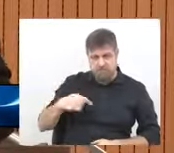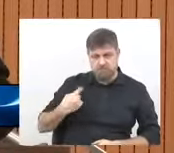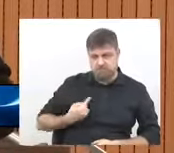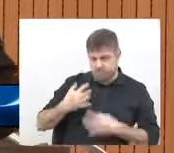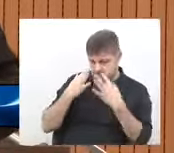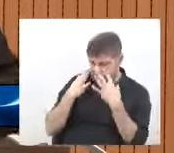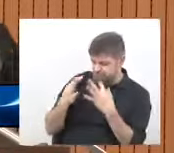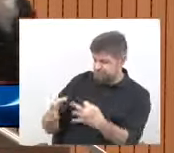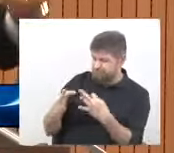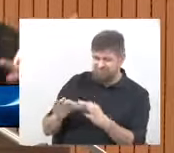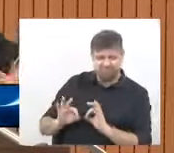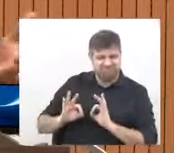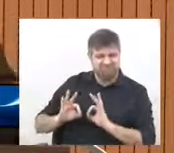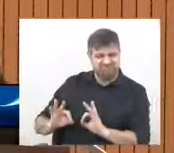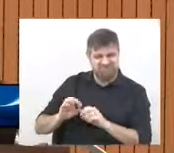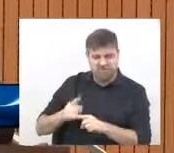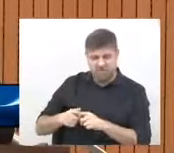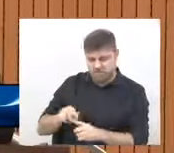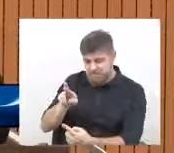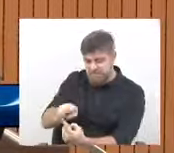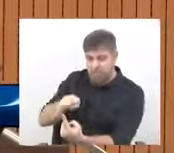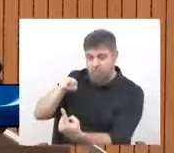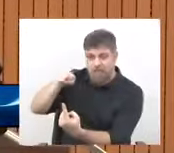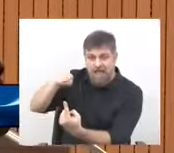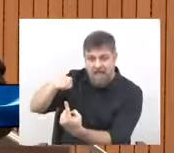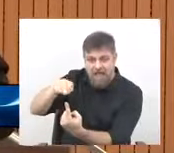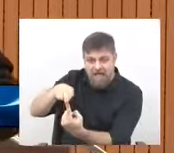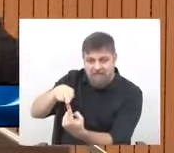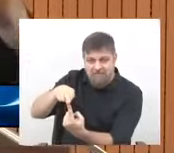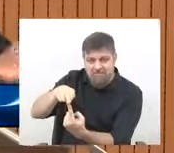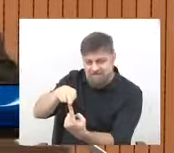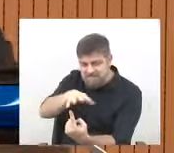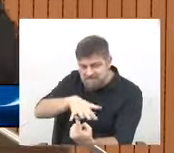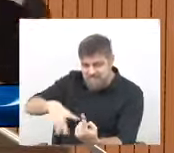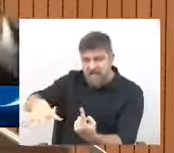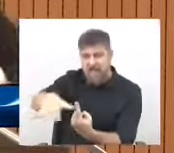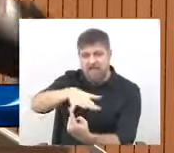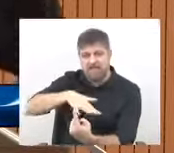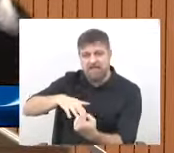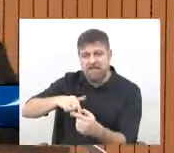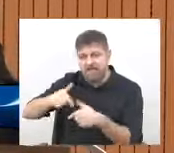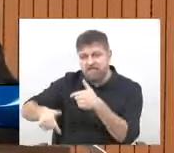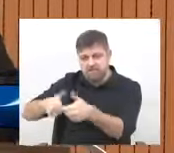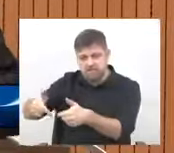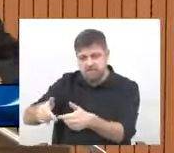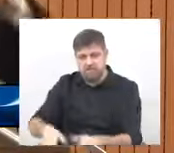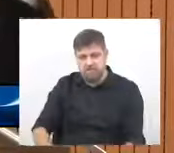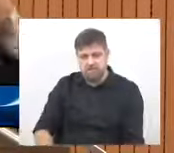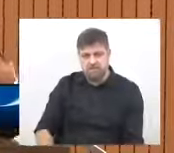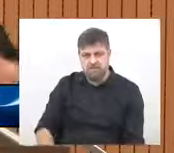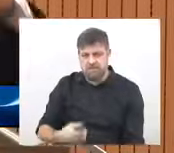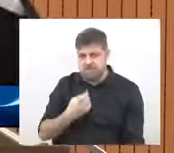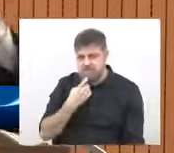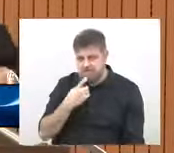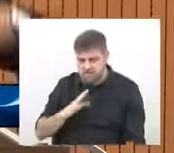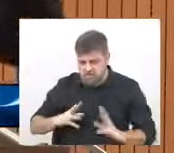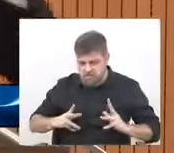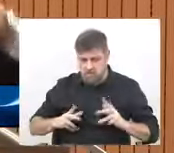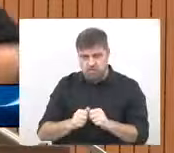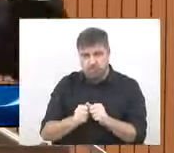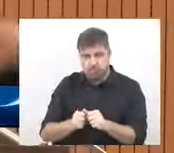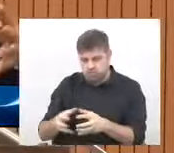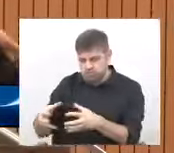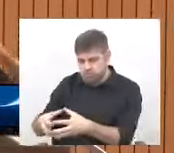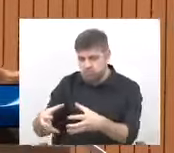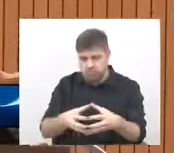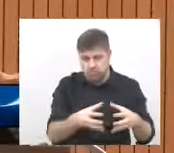para elas, porque são referências nas suas áreas, são referência em toda cidade, toda organização humana